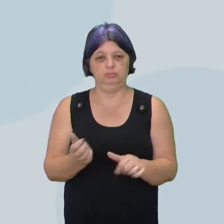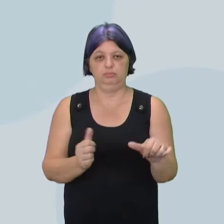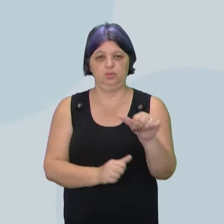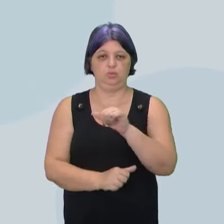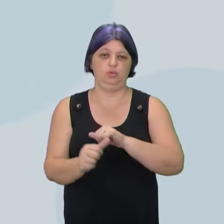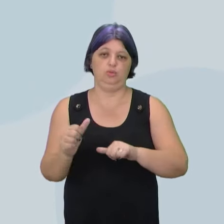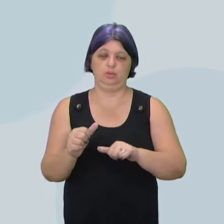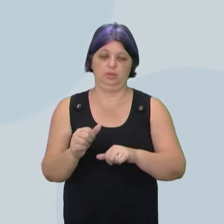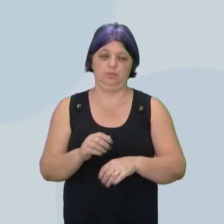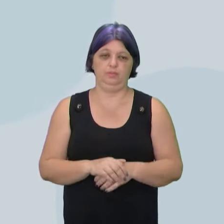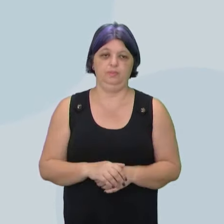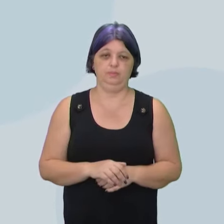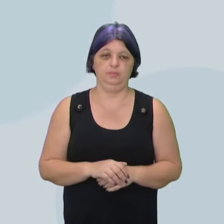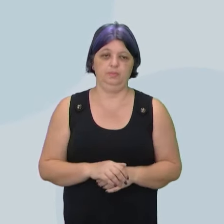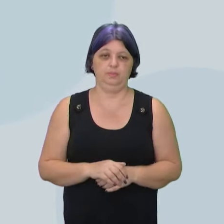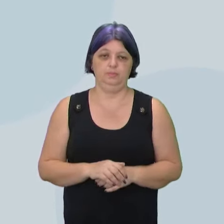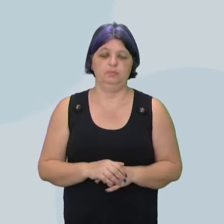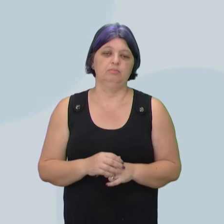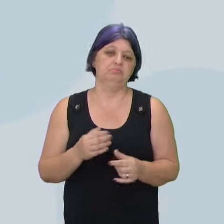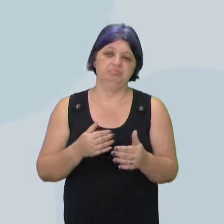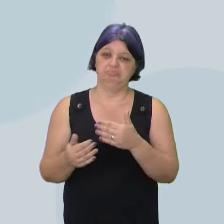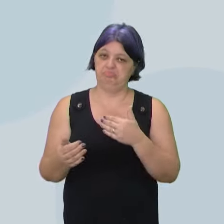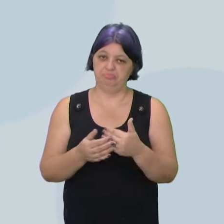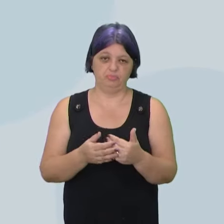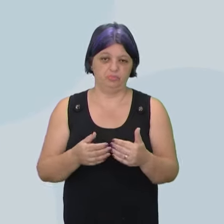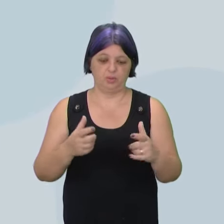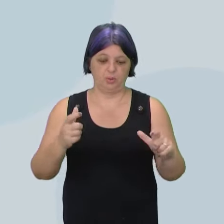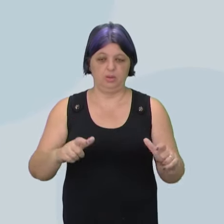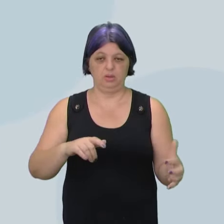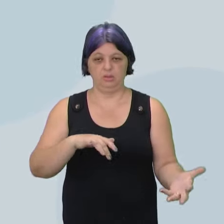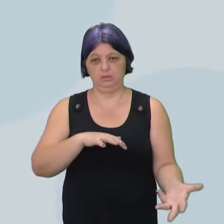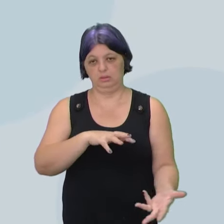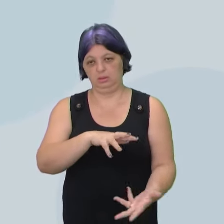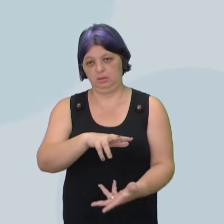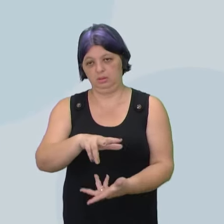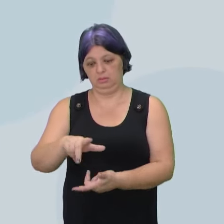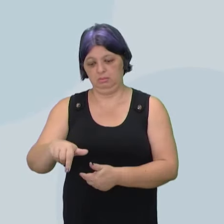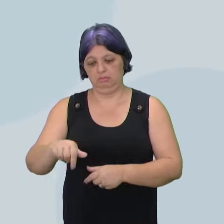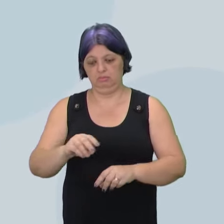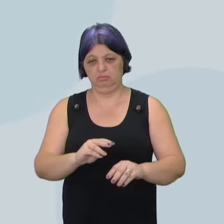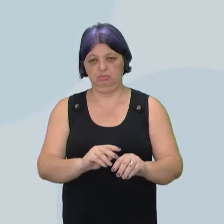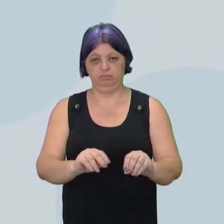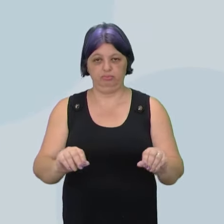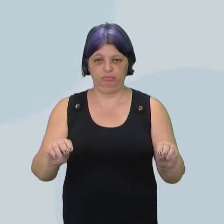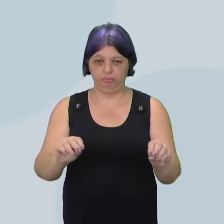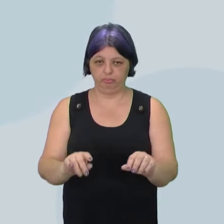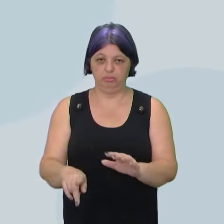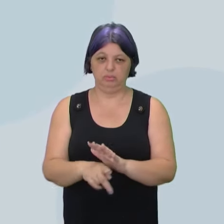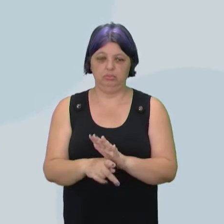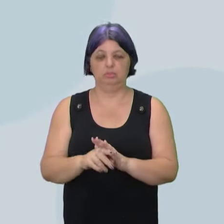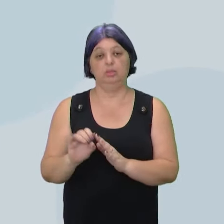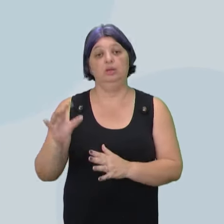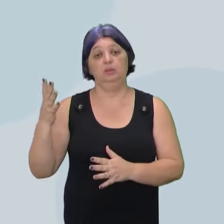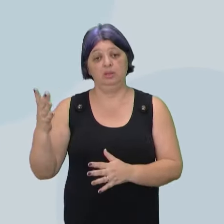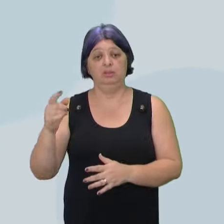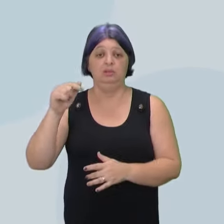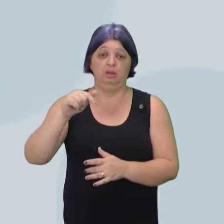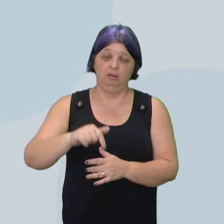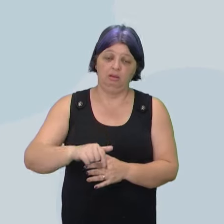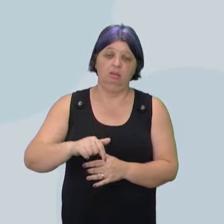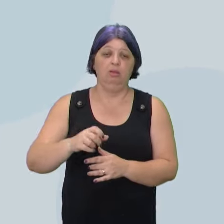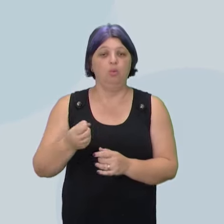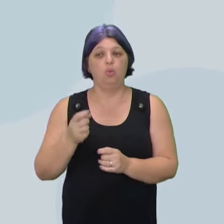A magnitude não muda em qualquer ponto da Terra. Então, se o terremoto acontece aqui ou acontece